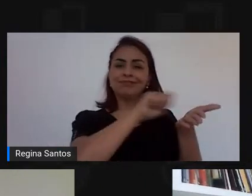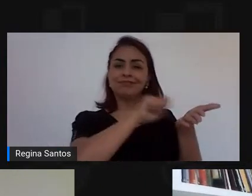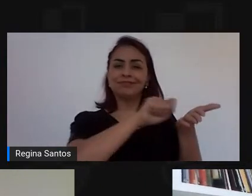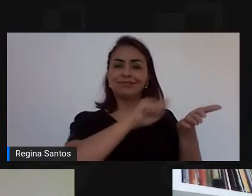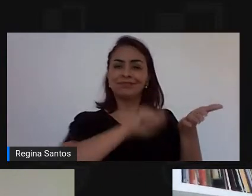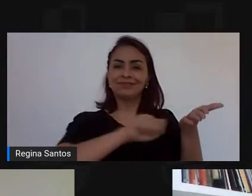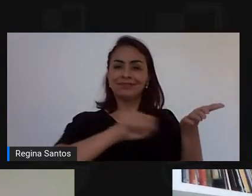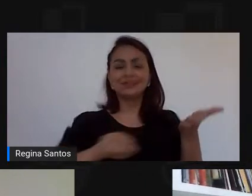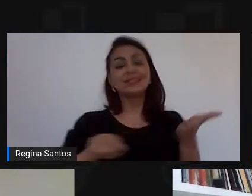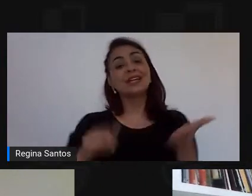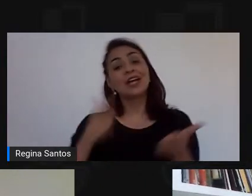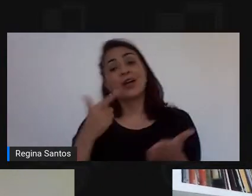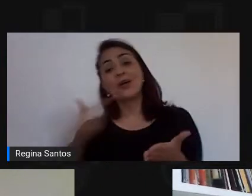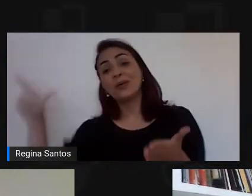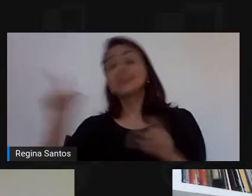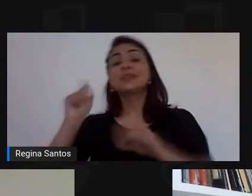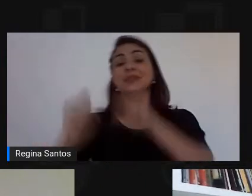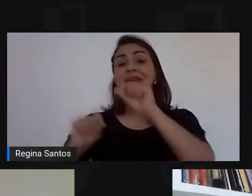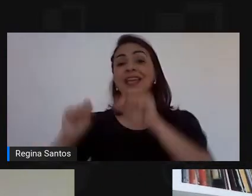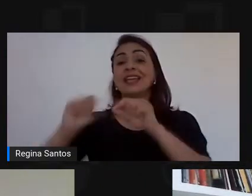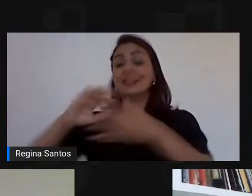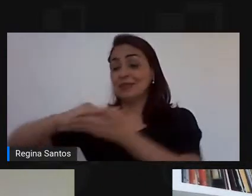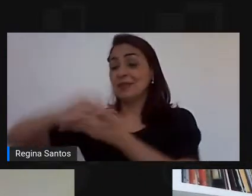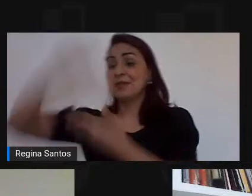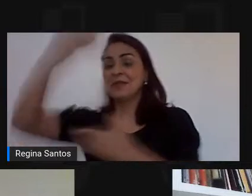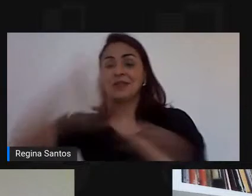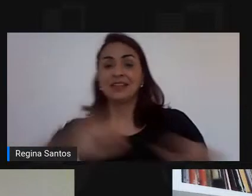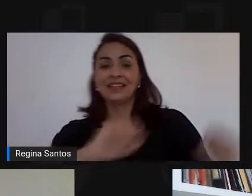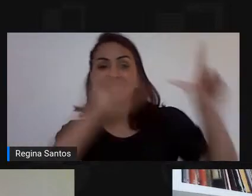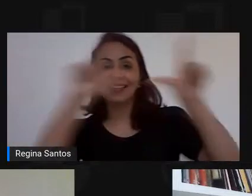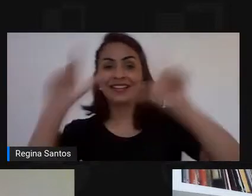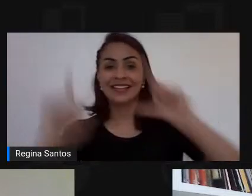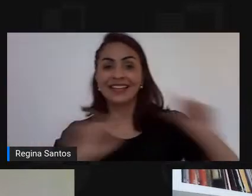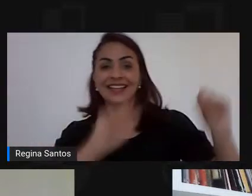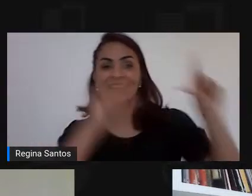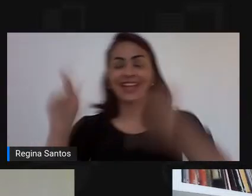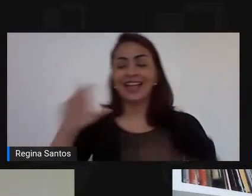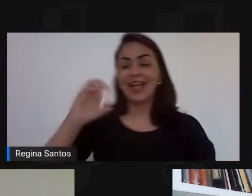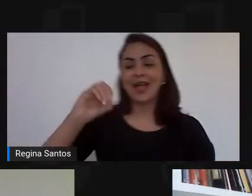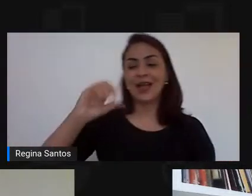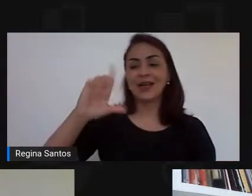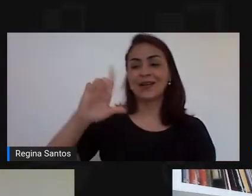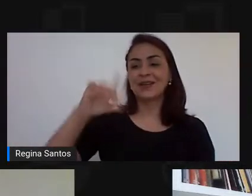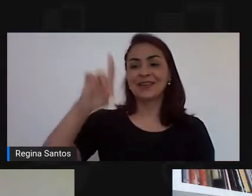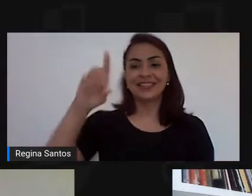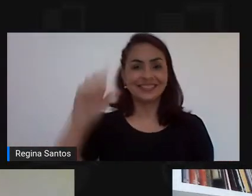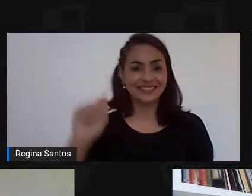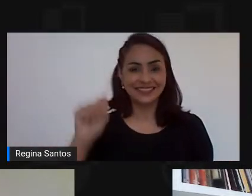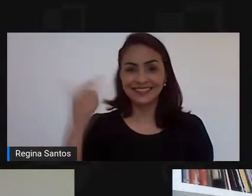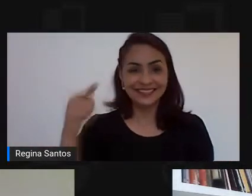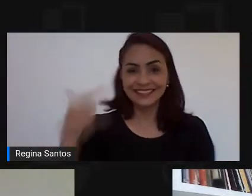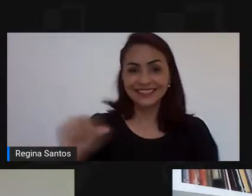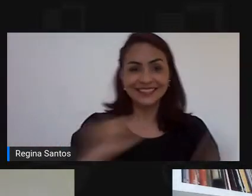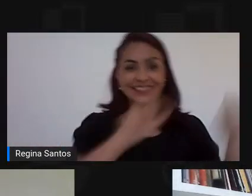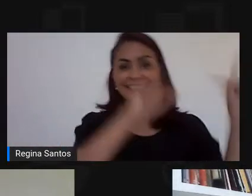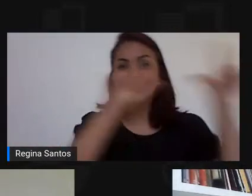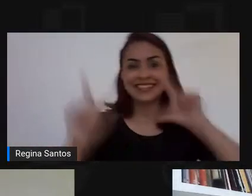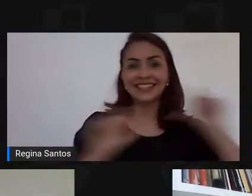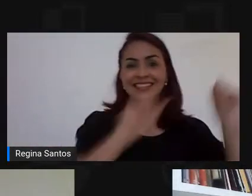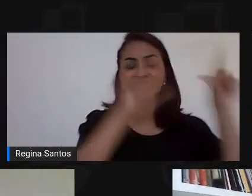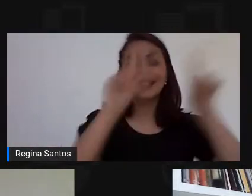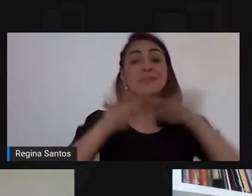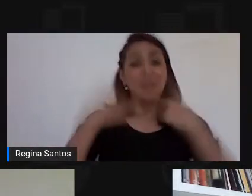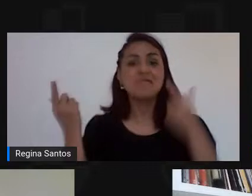os templates aí, os slides, e a gente foi, voltou, né, Tati, mas funcionou, eu disse para